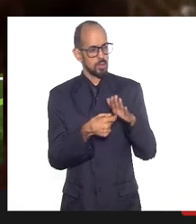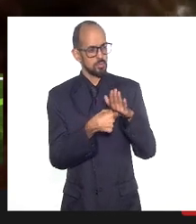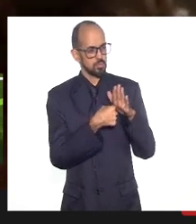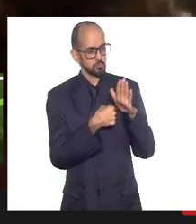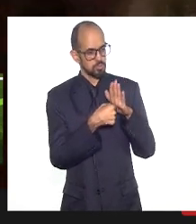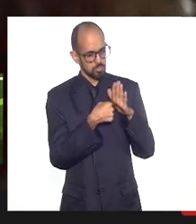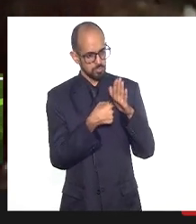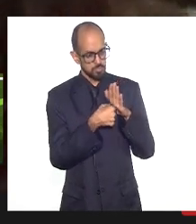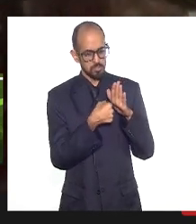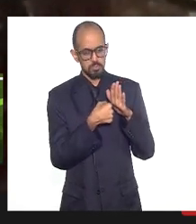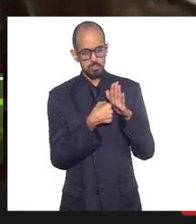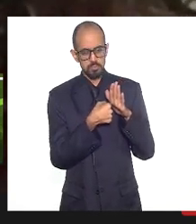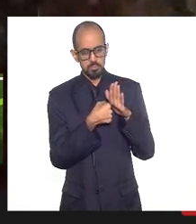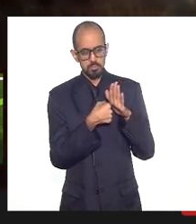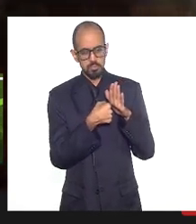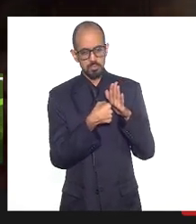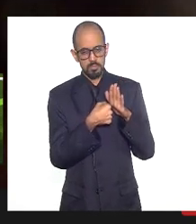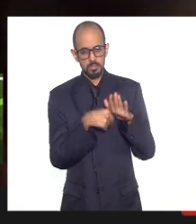essa